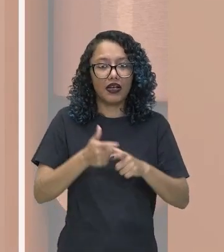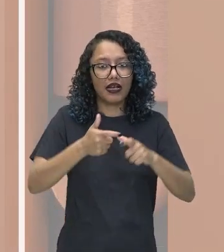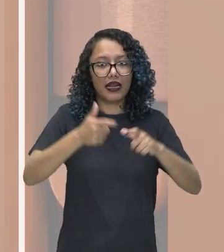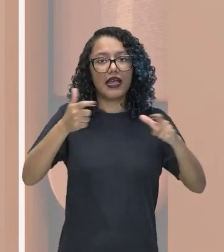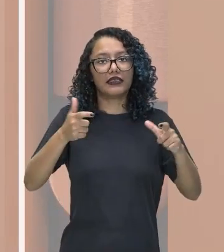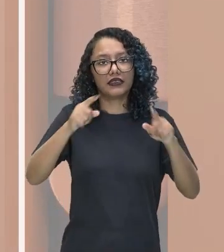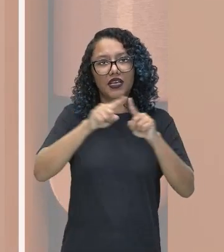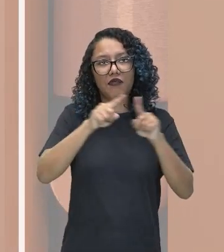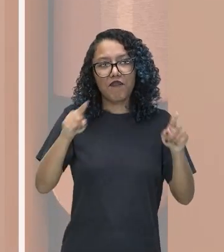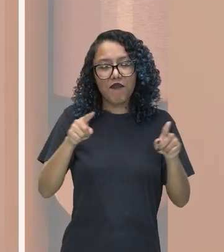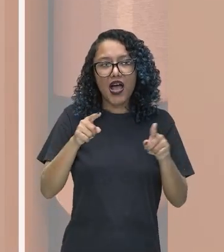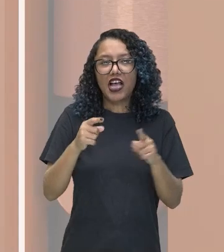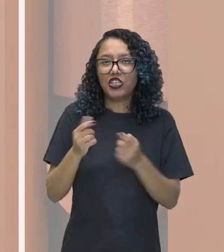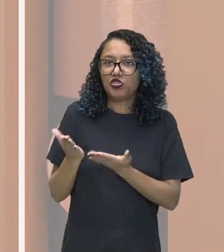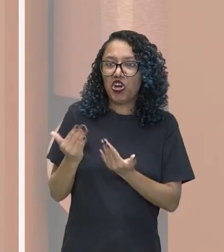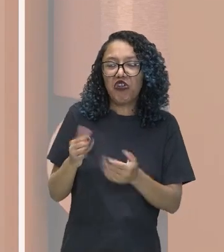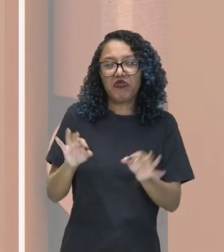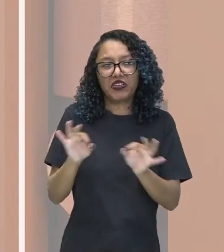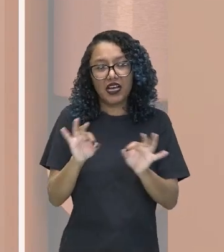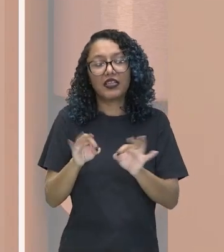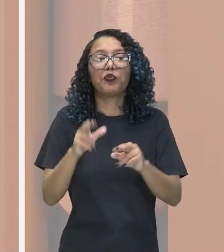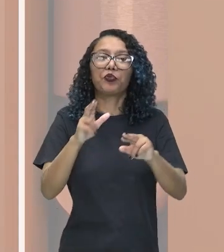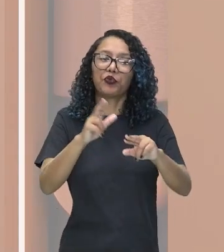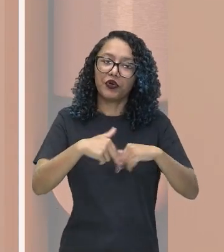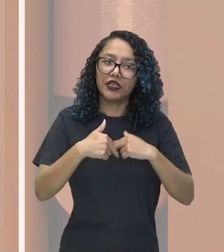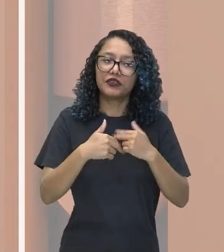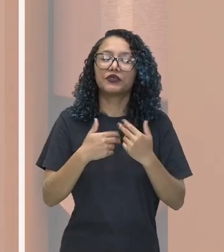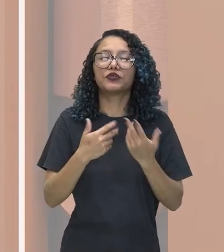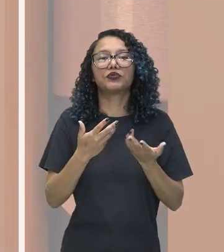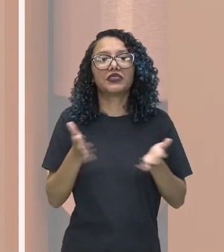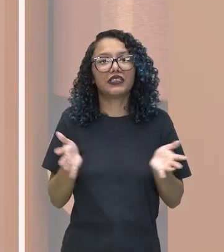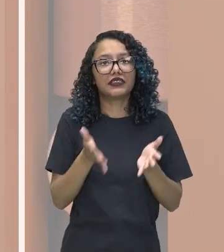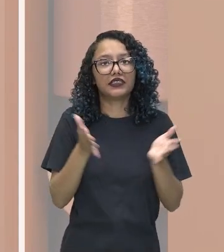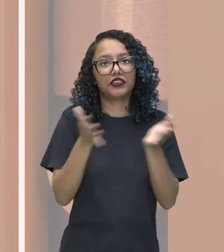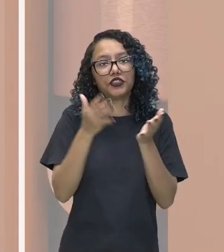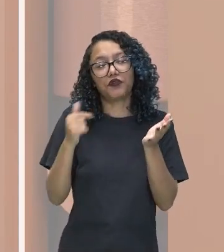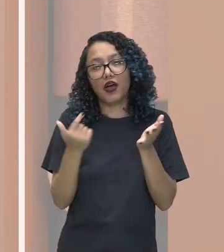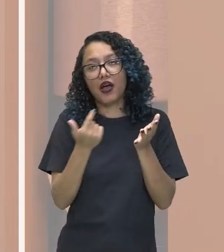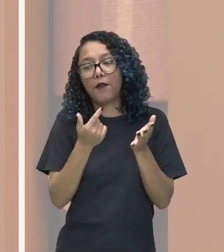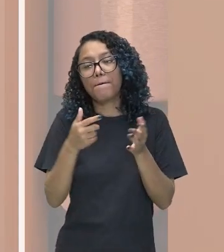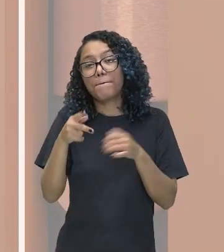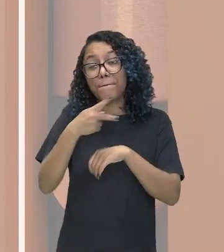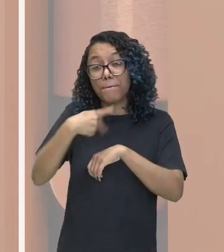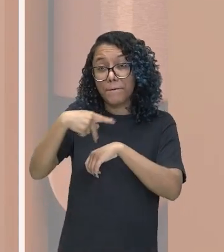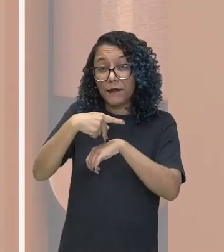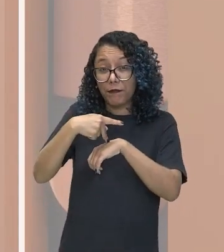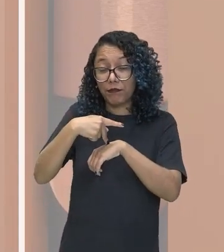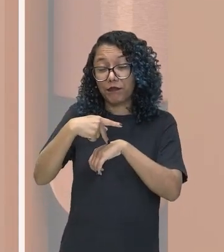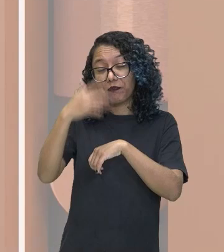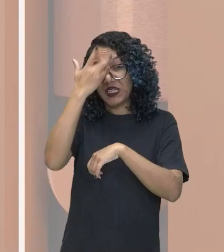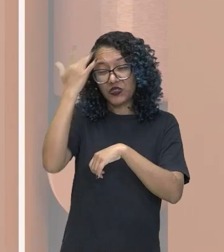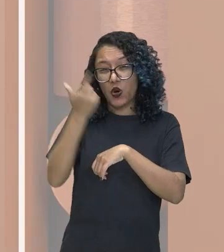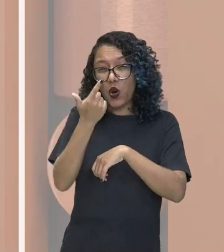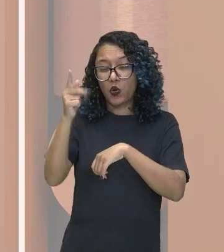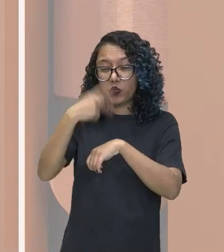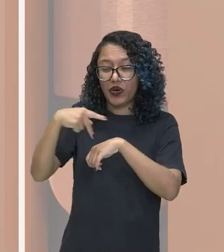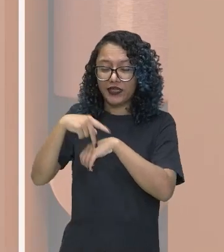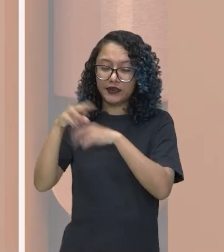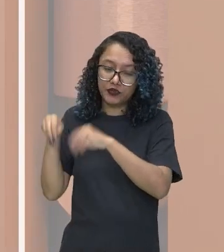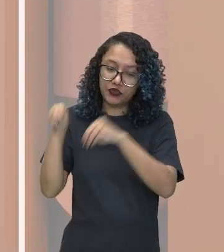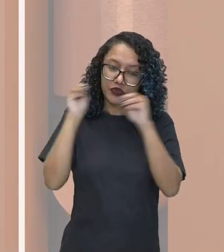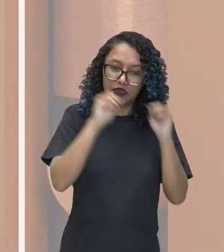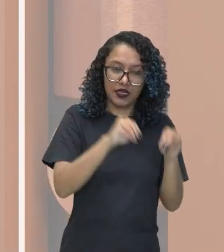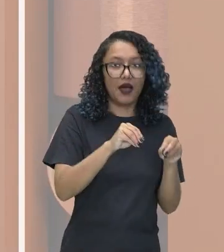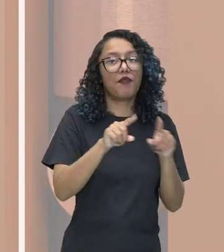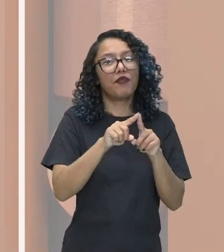que eles queiram incentivar a ida de cada vez mais imigrantes para o seu país, desde que atenda esse critério, que a